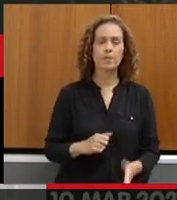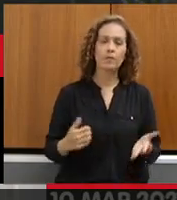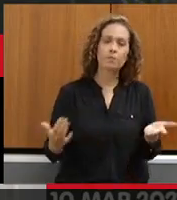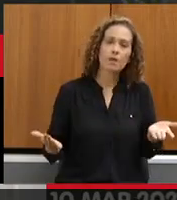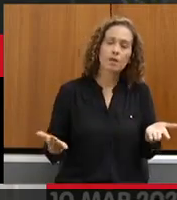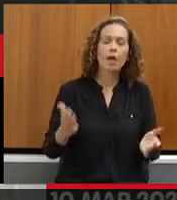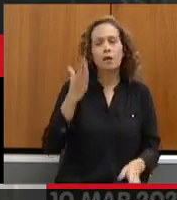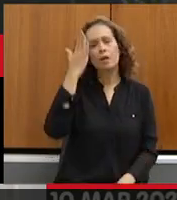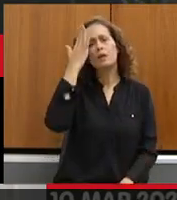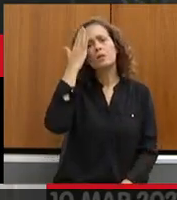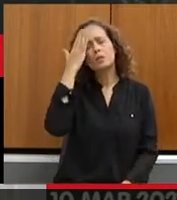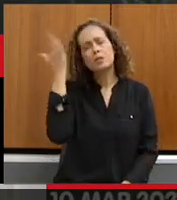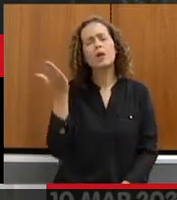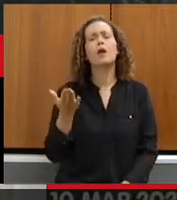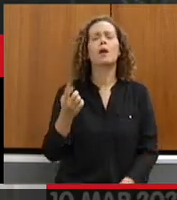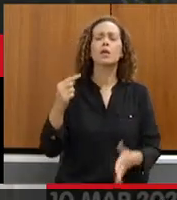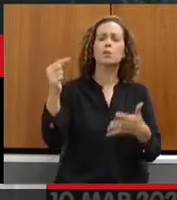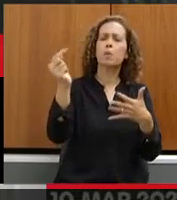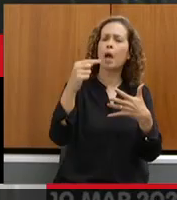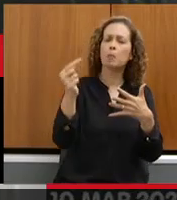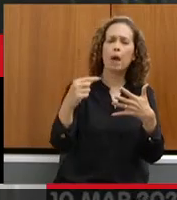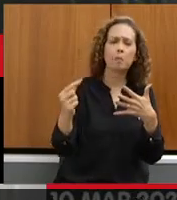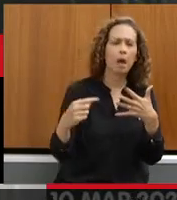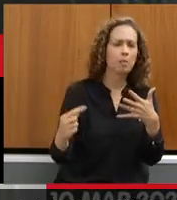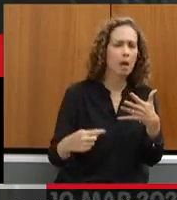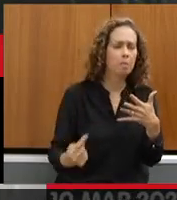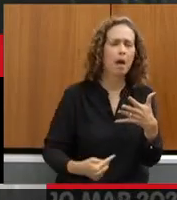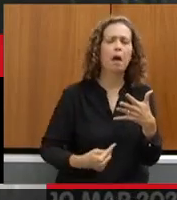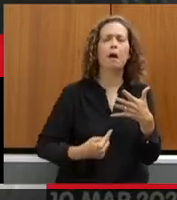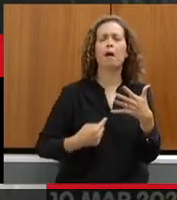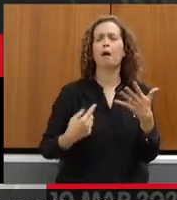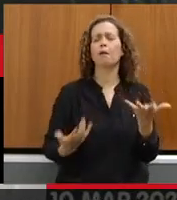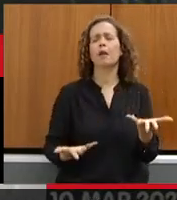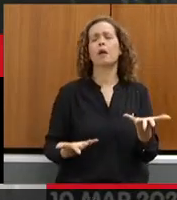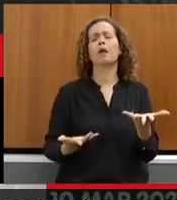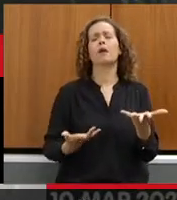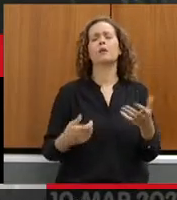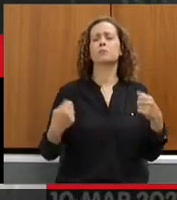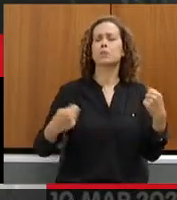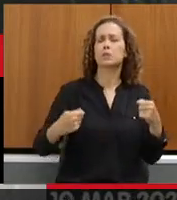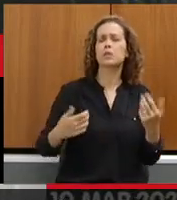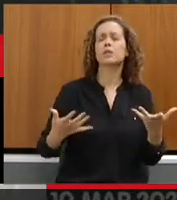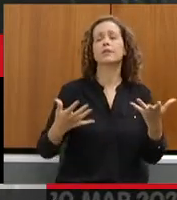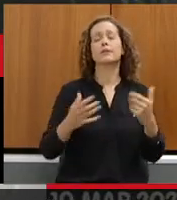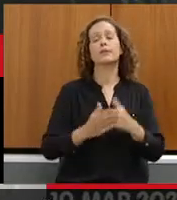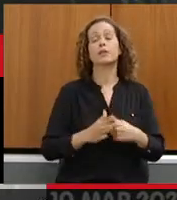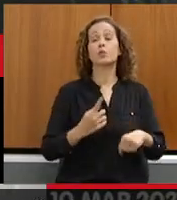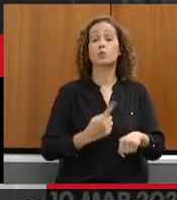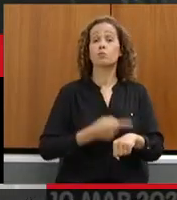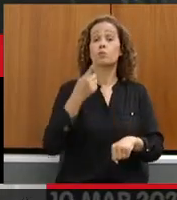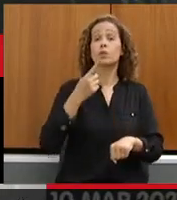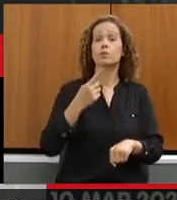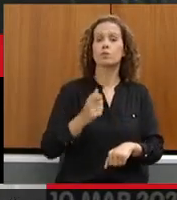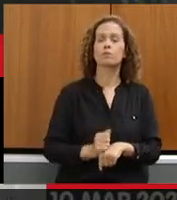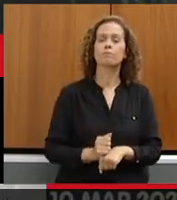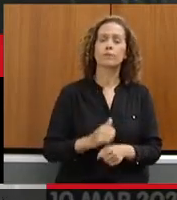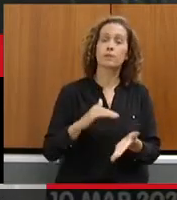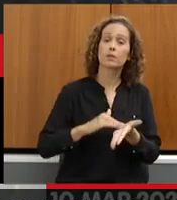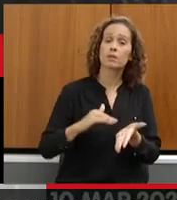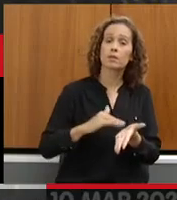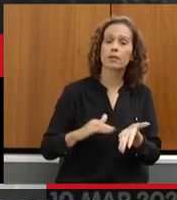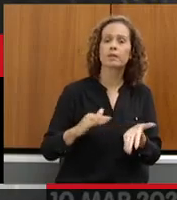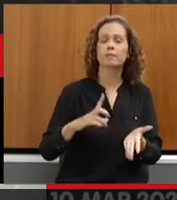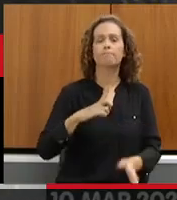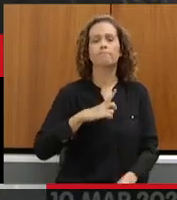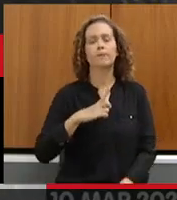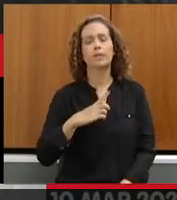sei de todas as atribuídas as atribuições do momento que a cidade que a secretaria de saúde vive mas